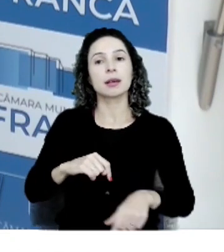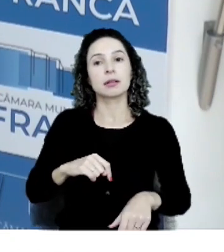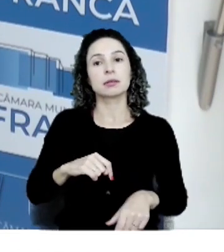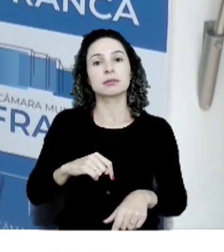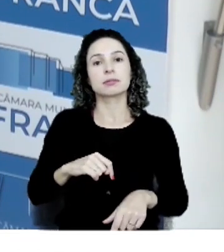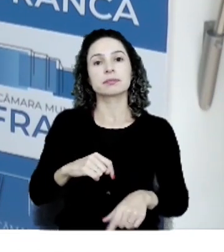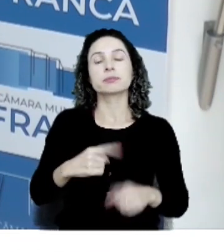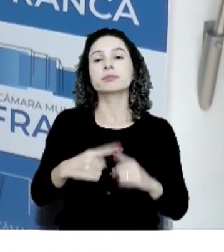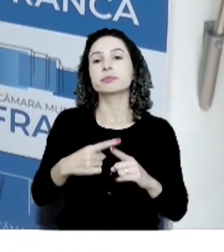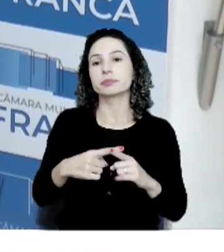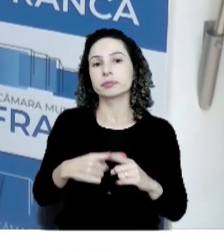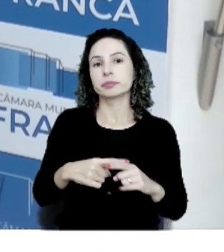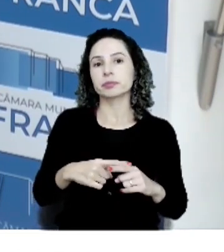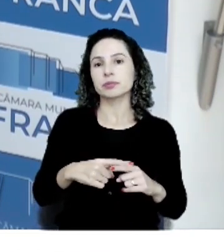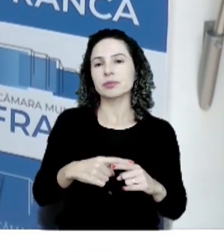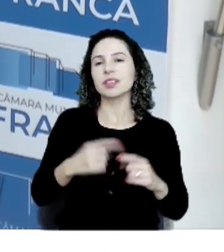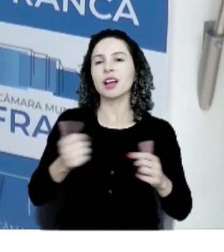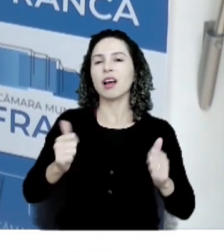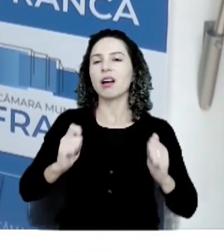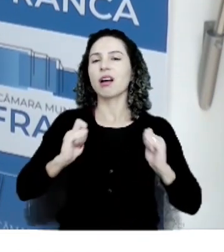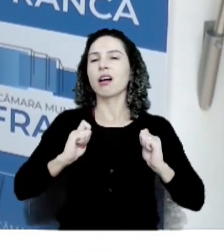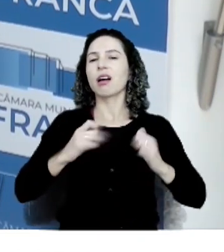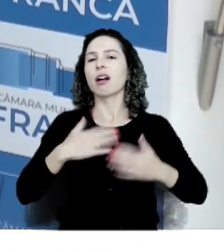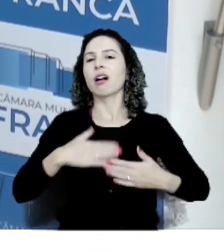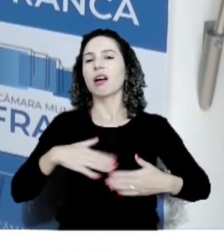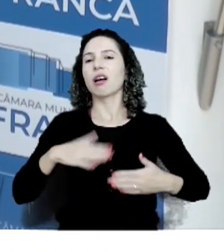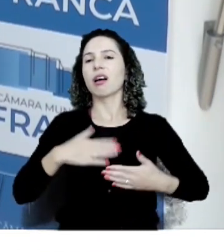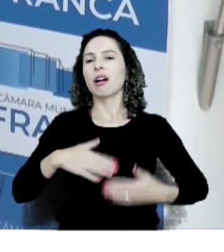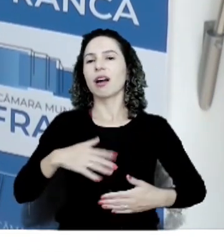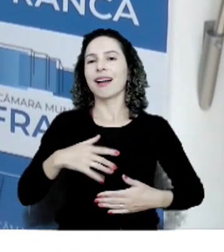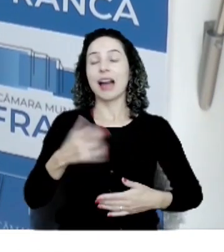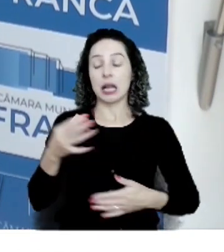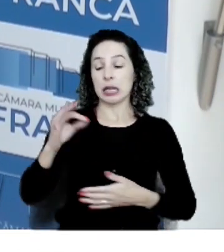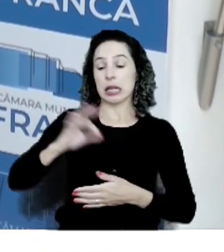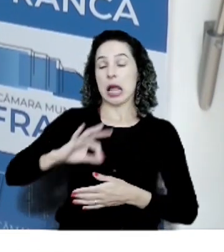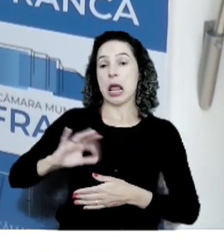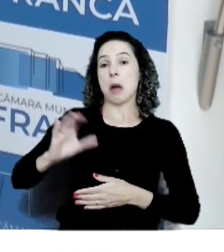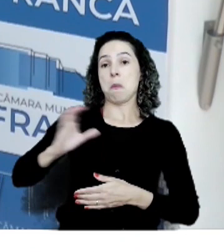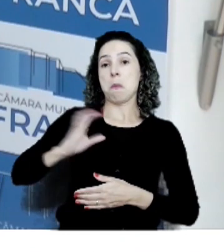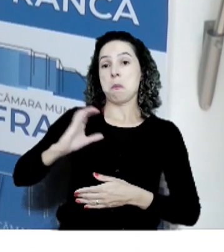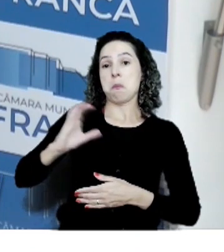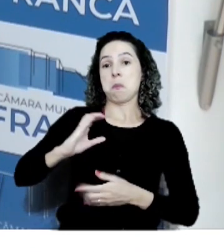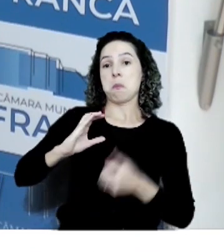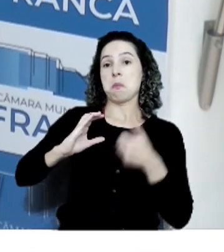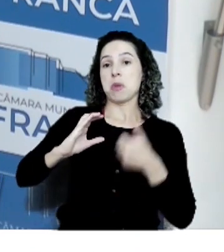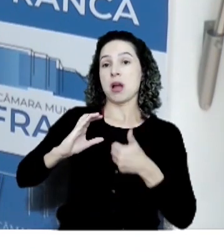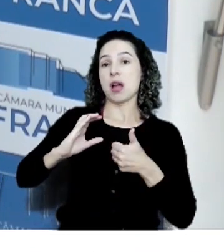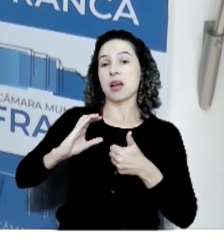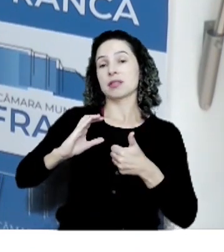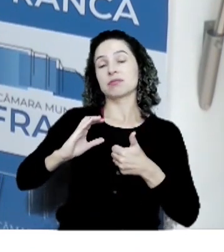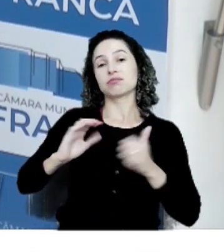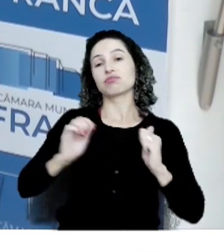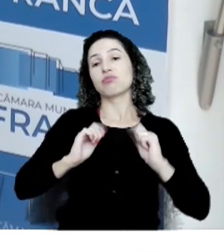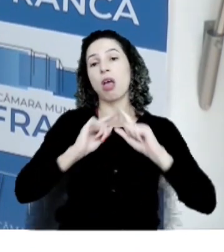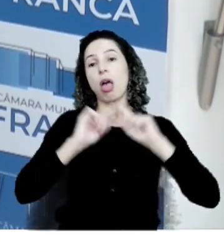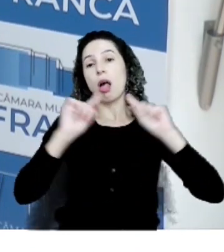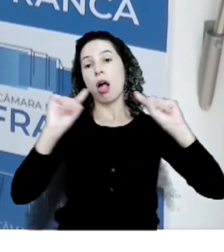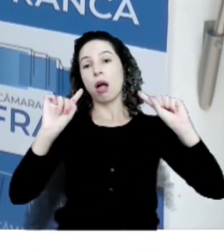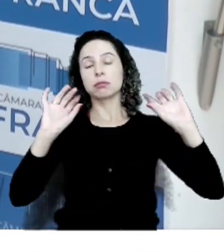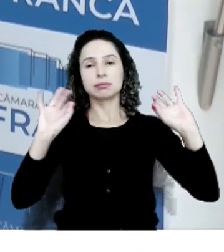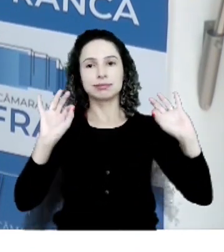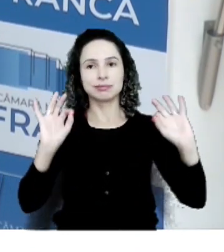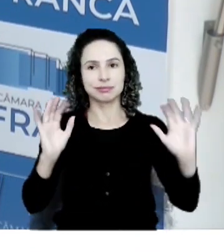porque a zona de conforto deles é boa, porque ganha bem e não dá o